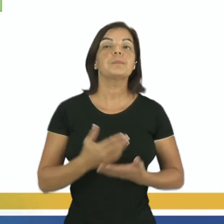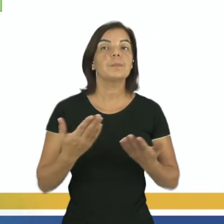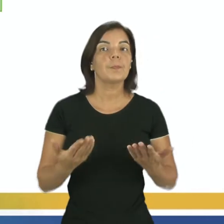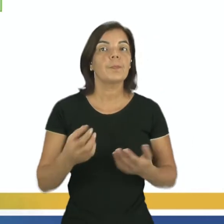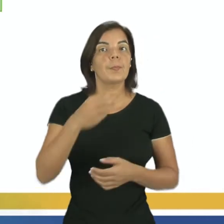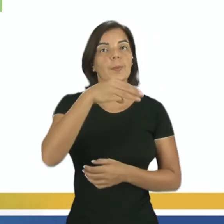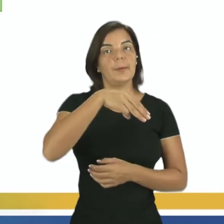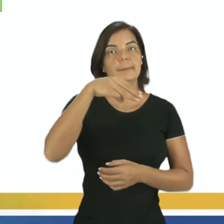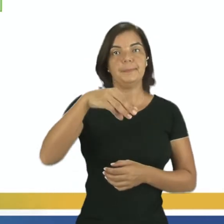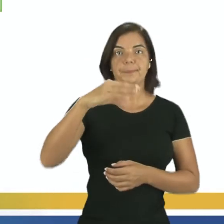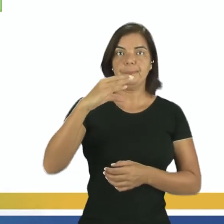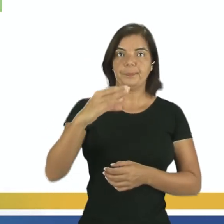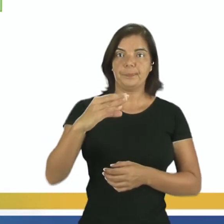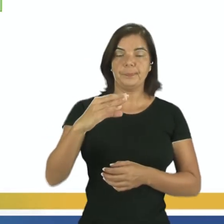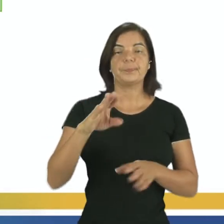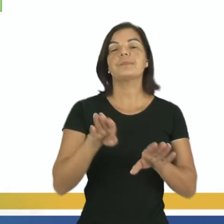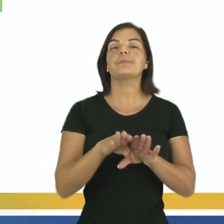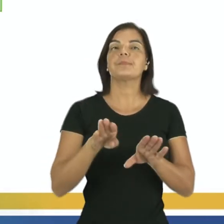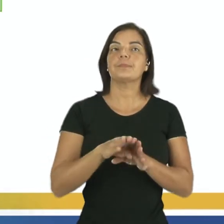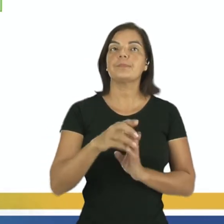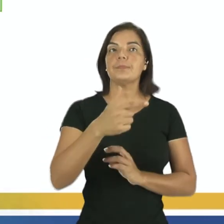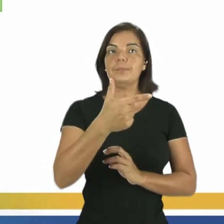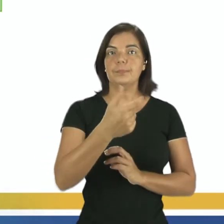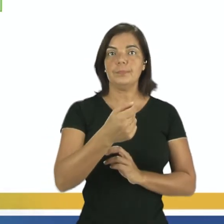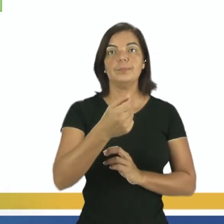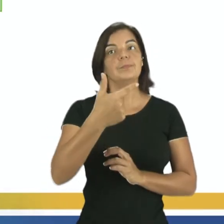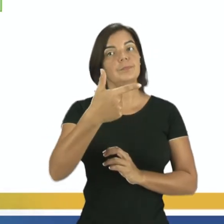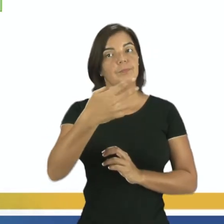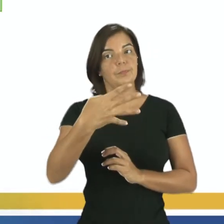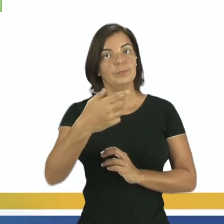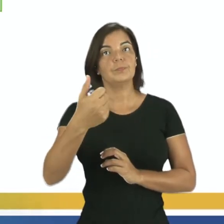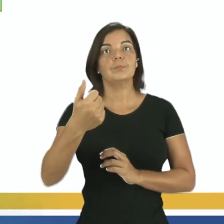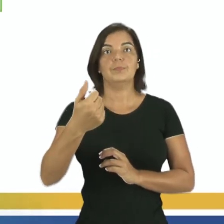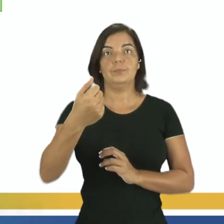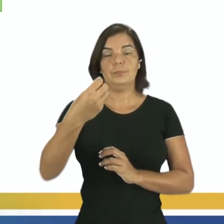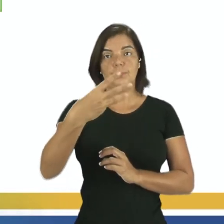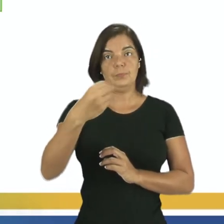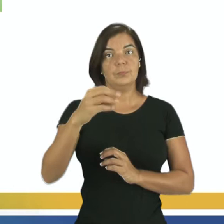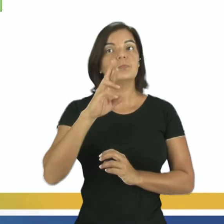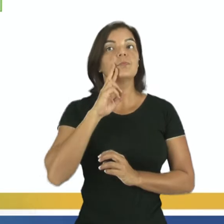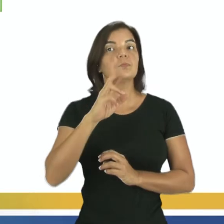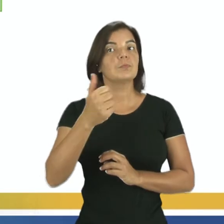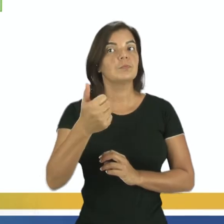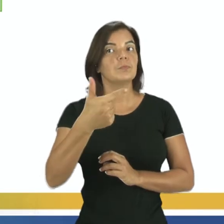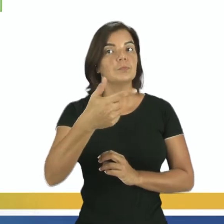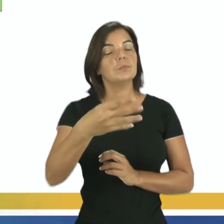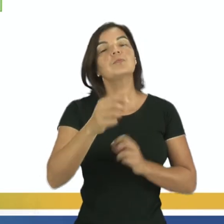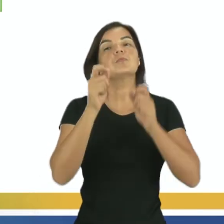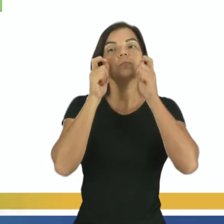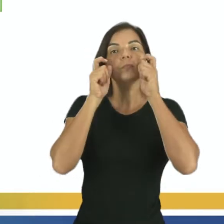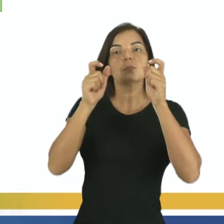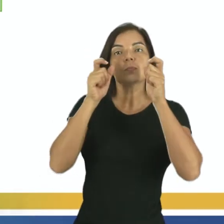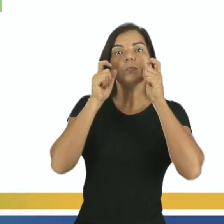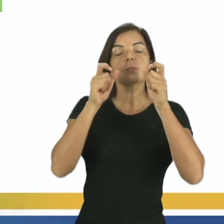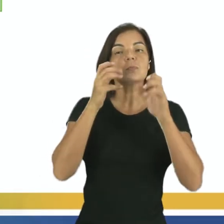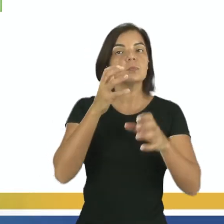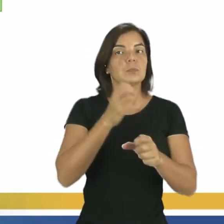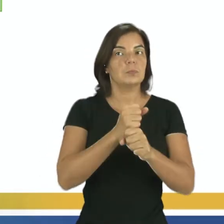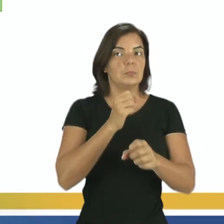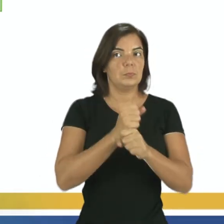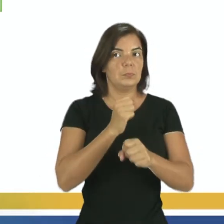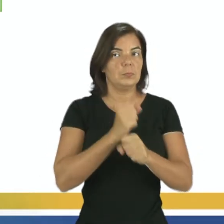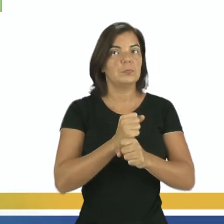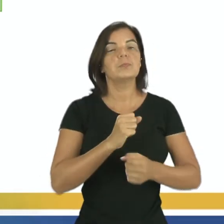Então o MMC de 20, 24 e 30 é 120. É claro que aqui eu já lhe dei o resultado, né? O nosso interesse aqui é em calcular